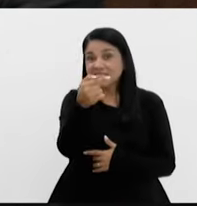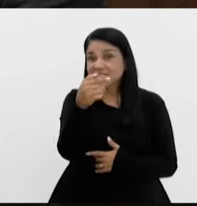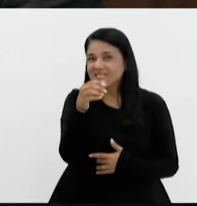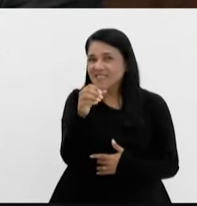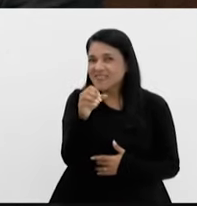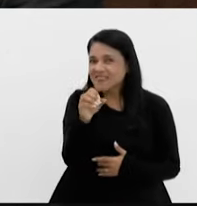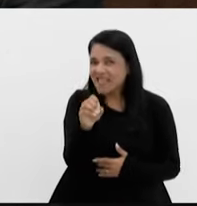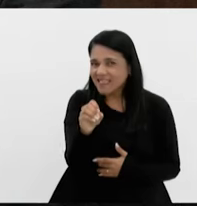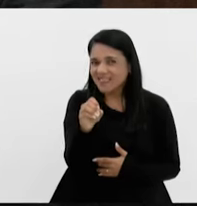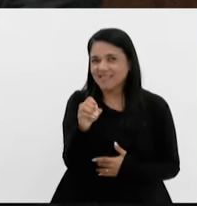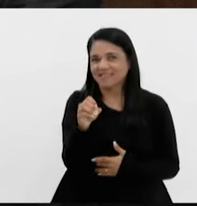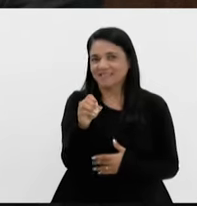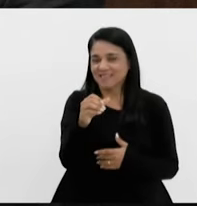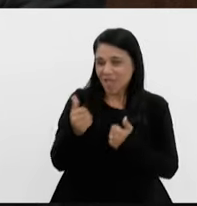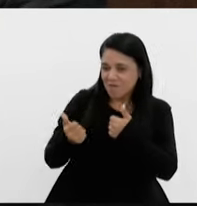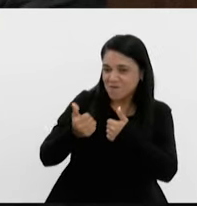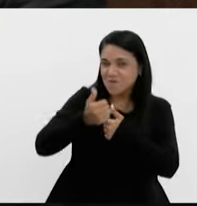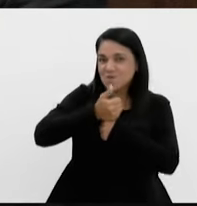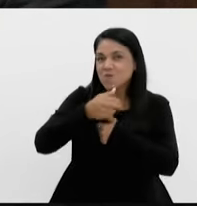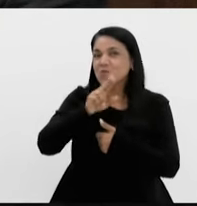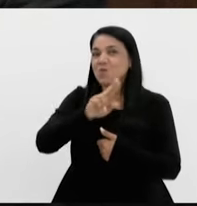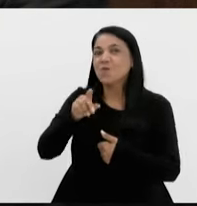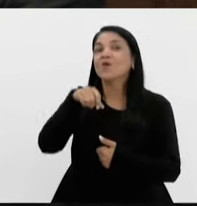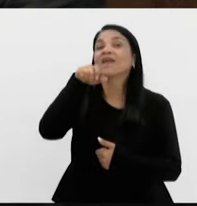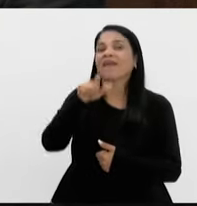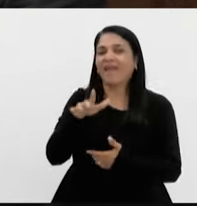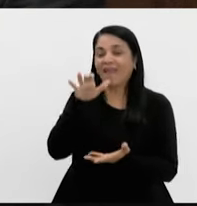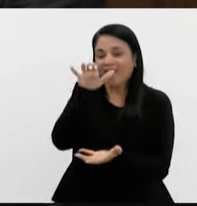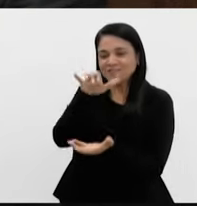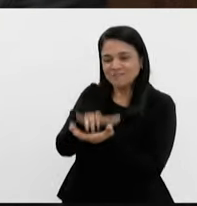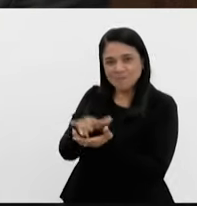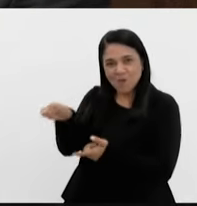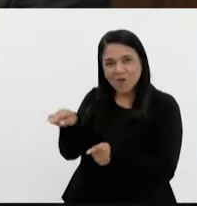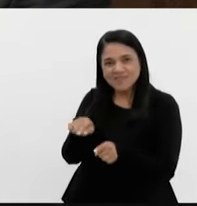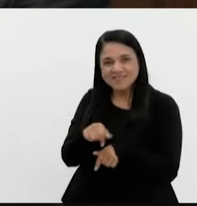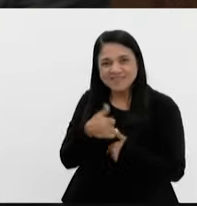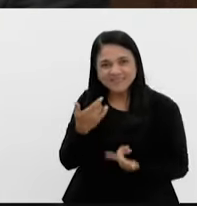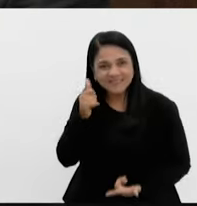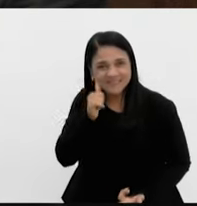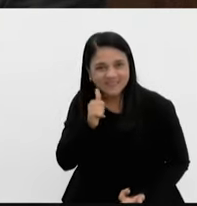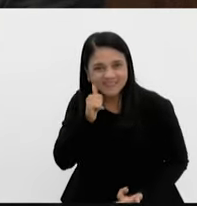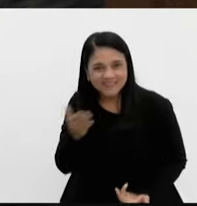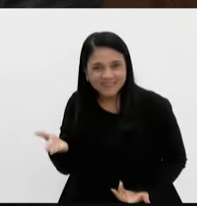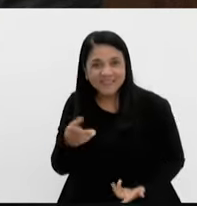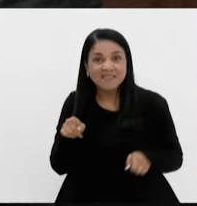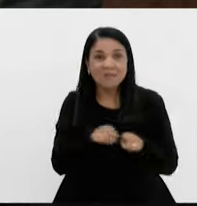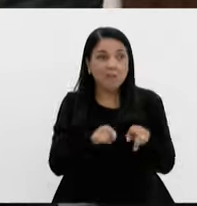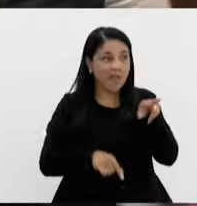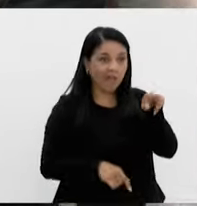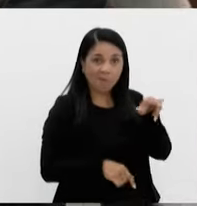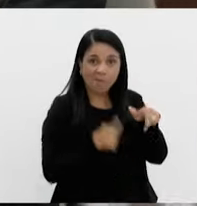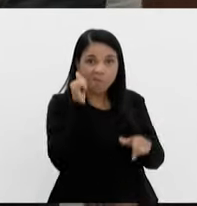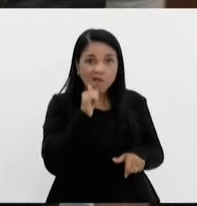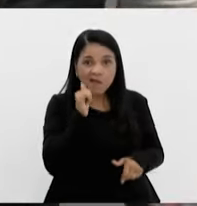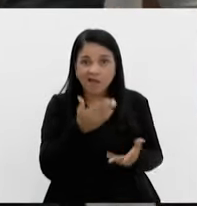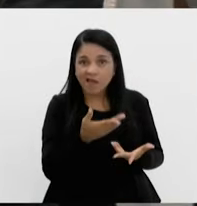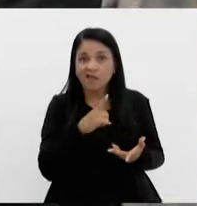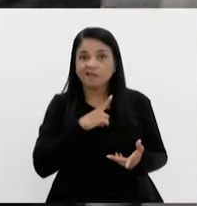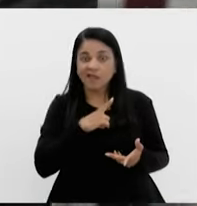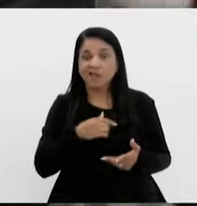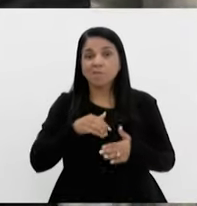boquinha pra mulher dele assim como a irmã tem uma boquinha acabou de receber mais de